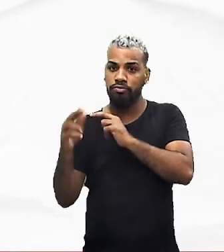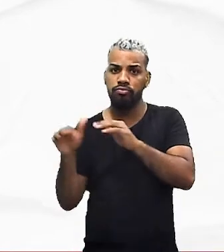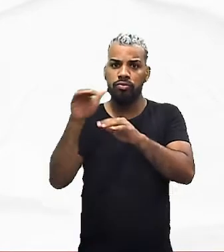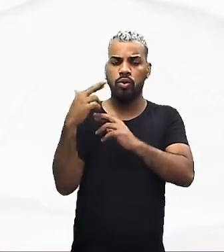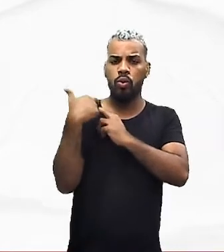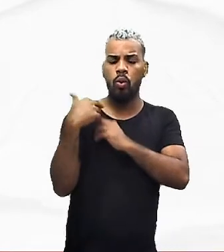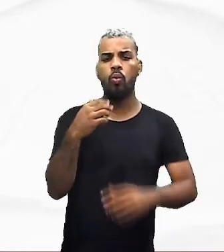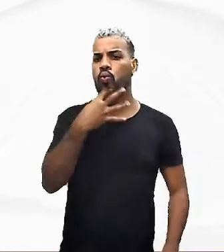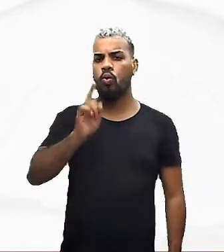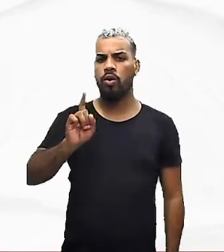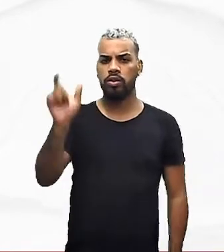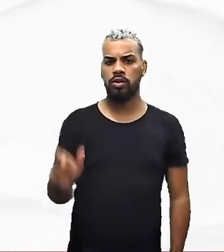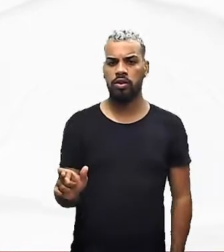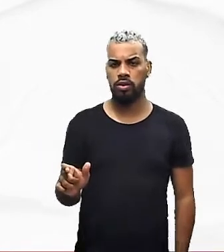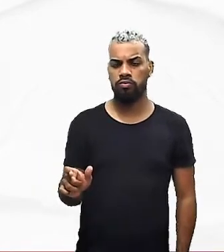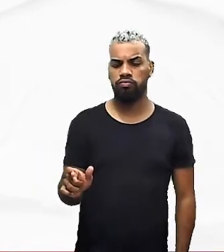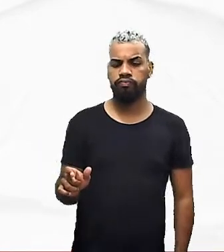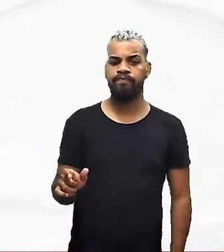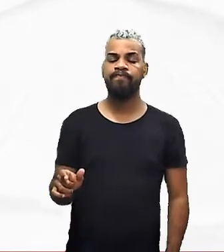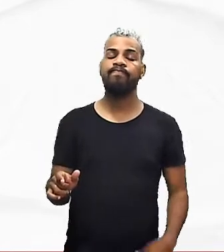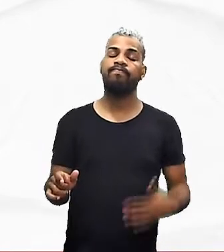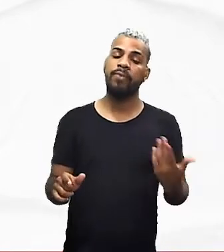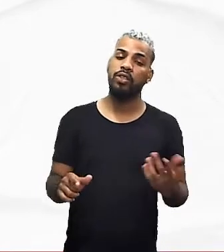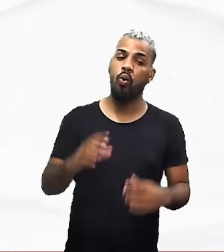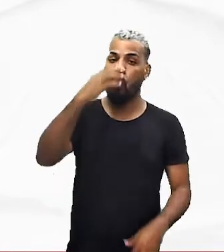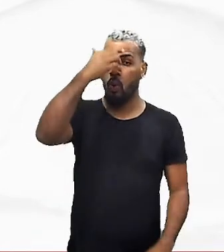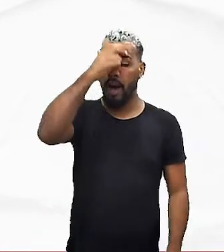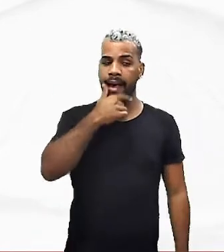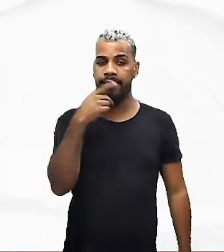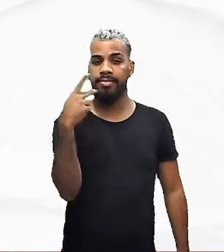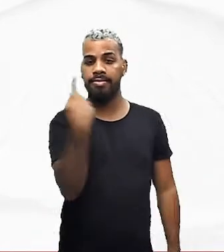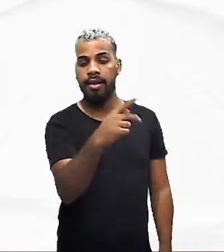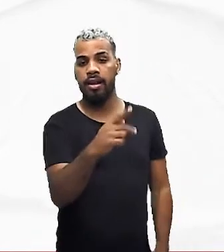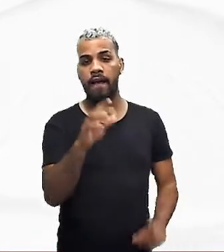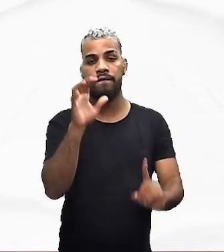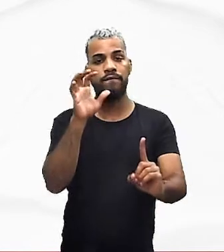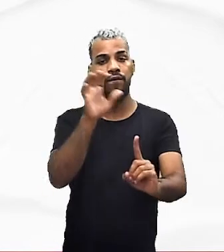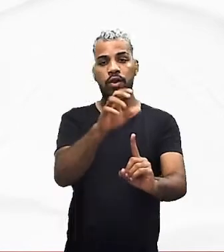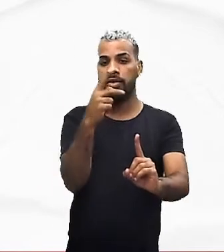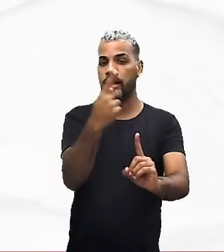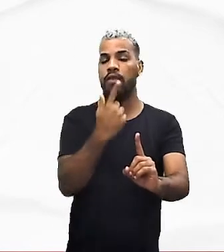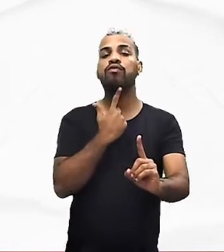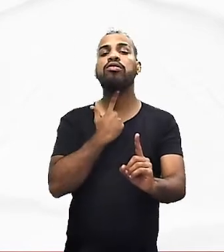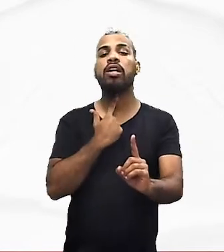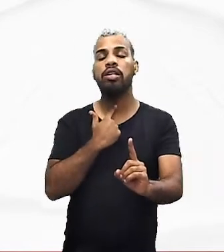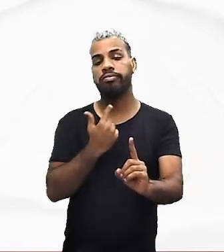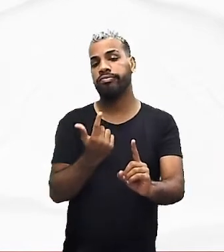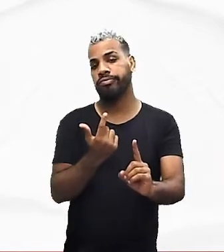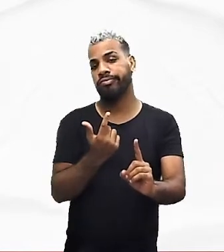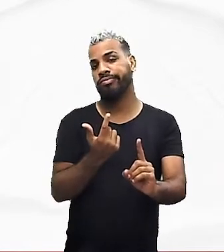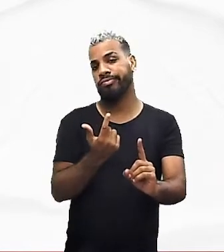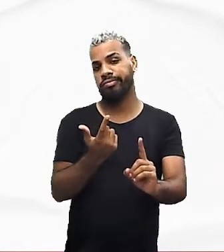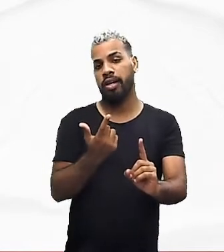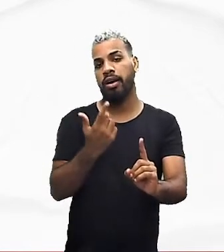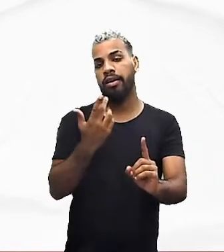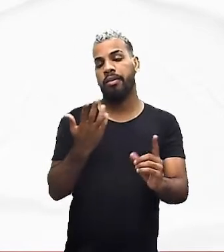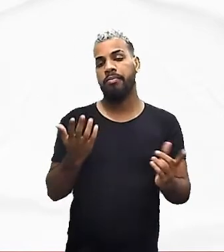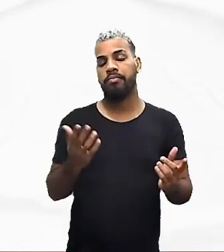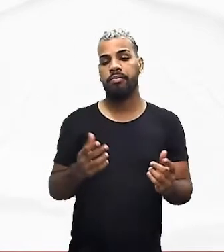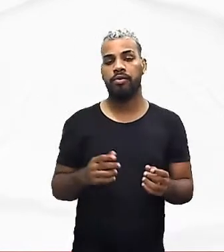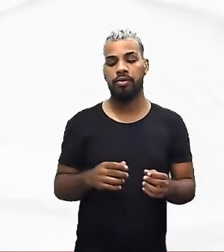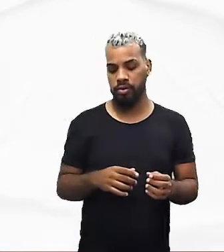julgar pelo caráter da pupila, não devia exercer maior influência em sua vontade do que a velha parenta. Então,